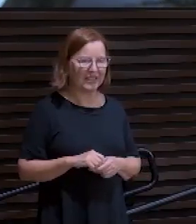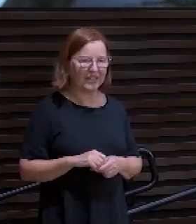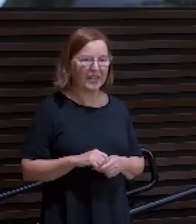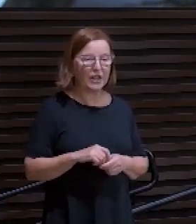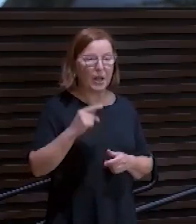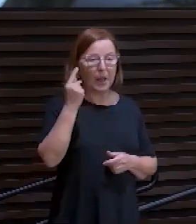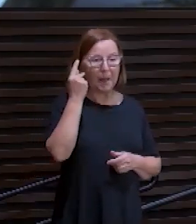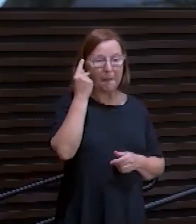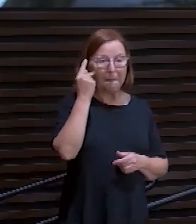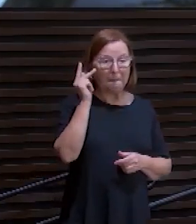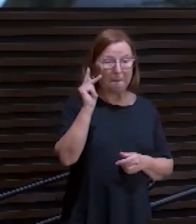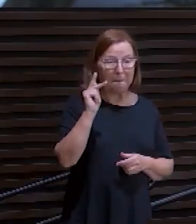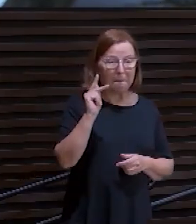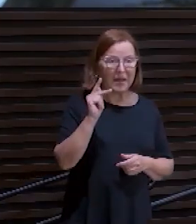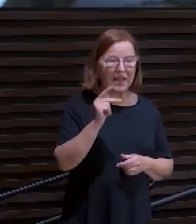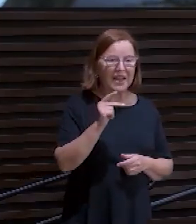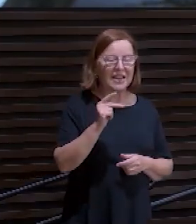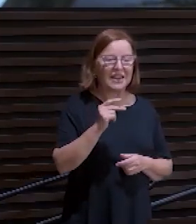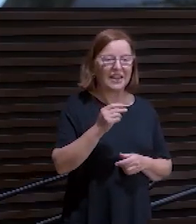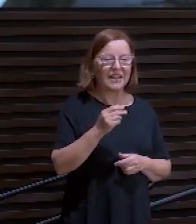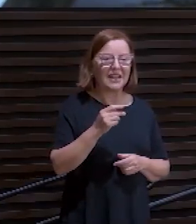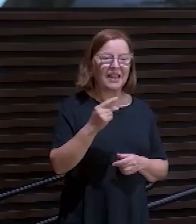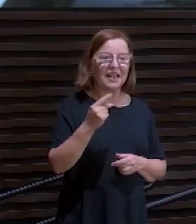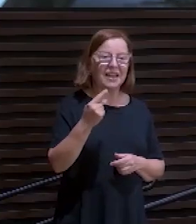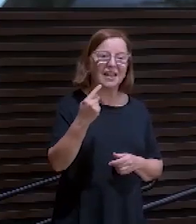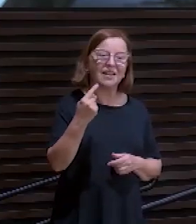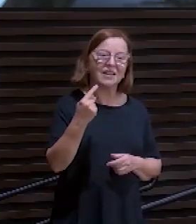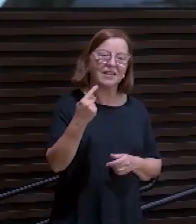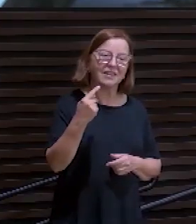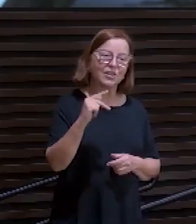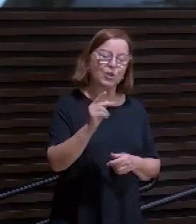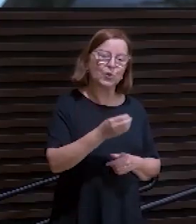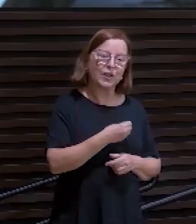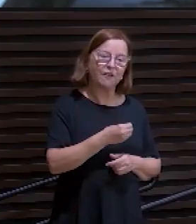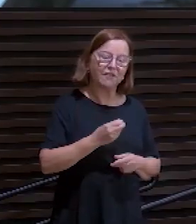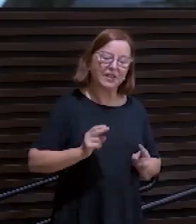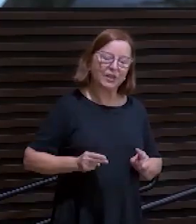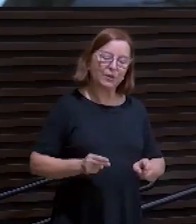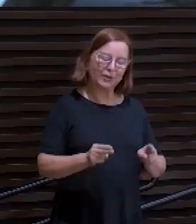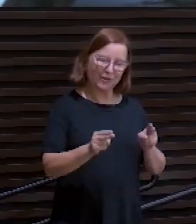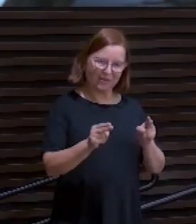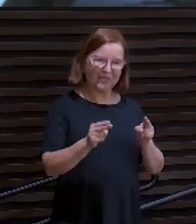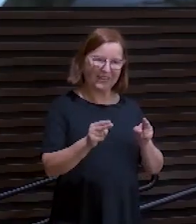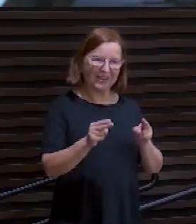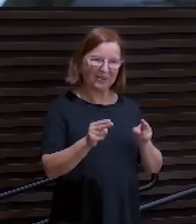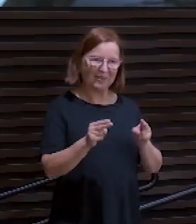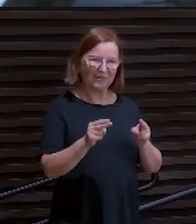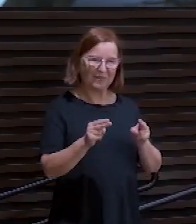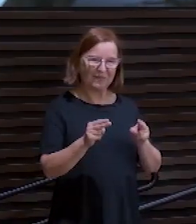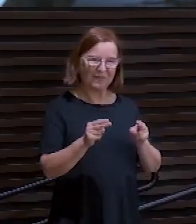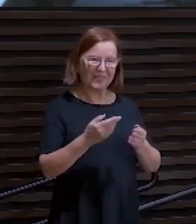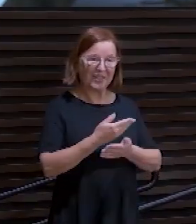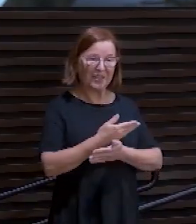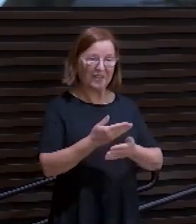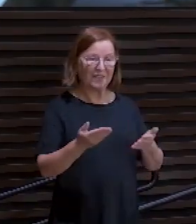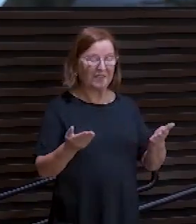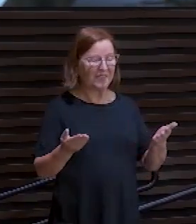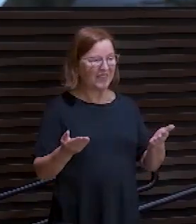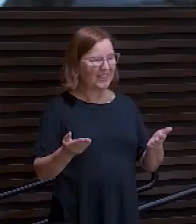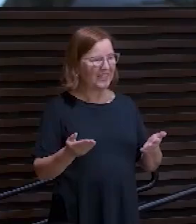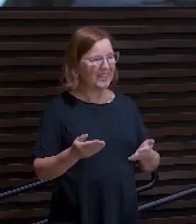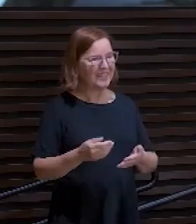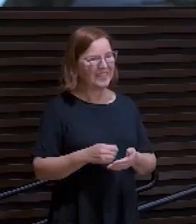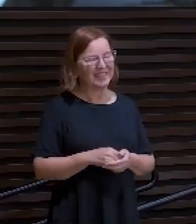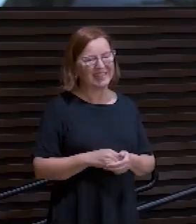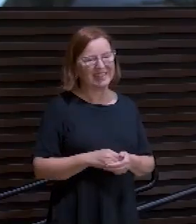vossa conservação. Irmãos, vocês são muito privilegiados por estarem escutando isto esta noite. É para a